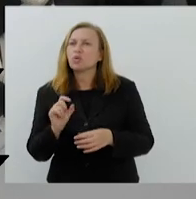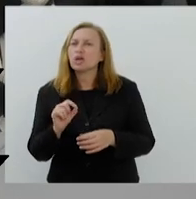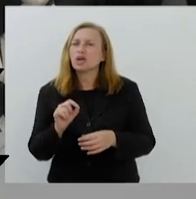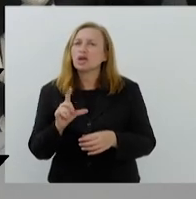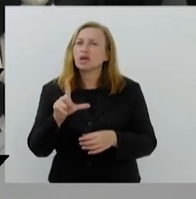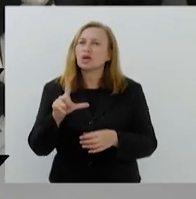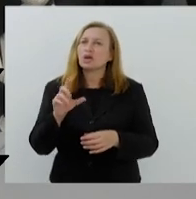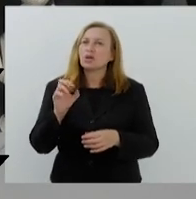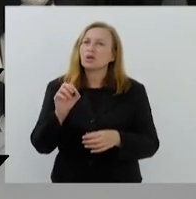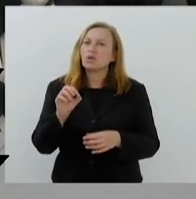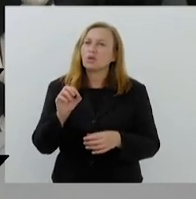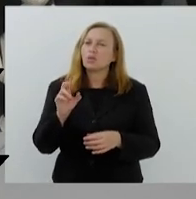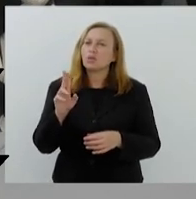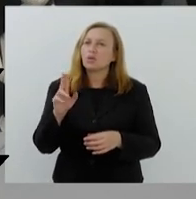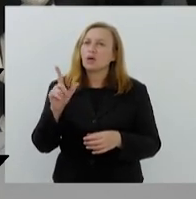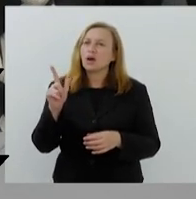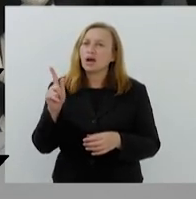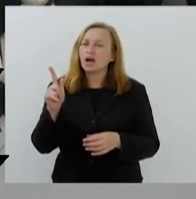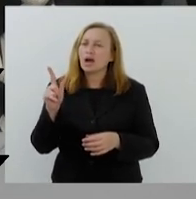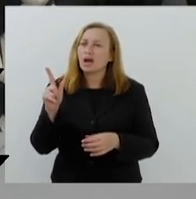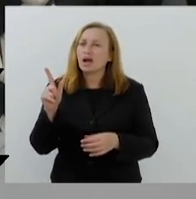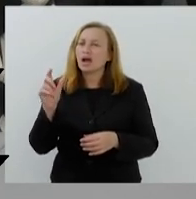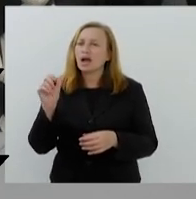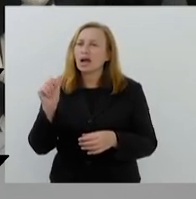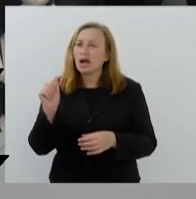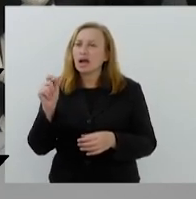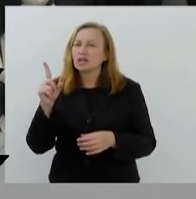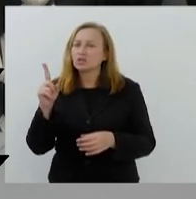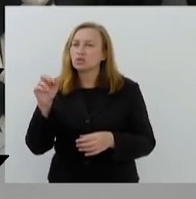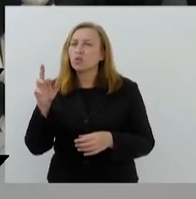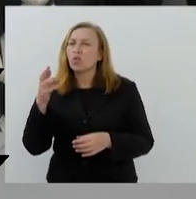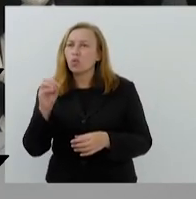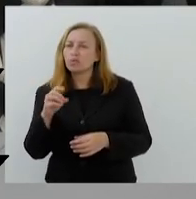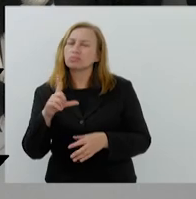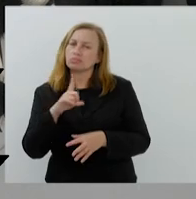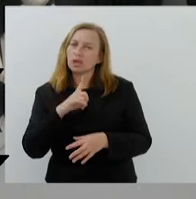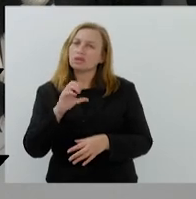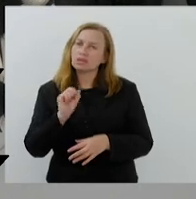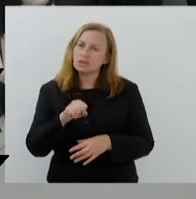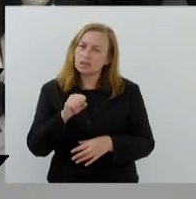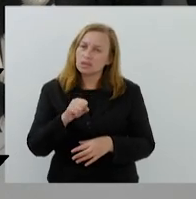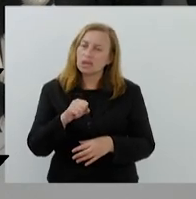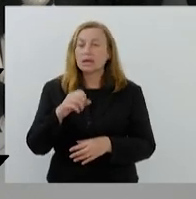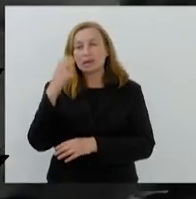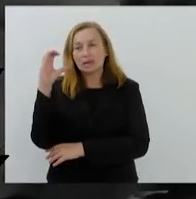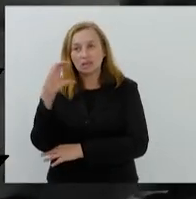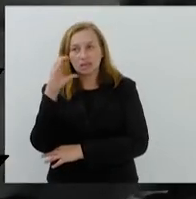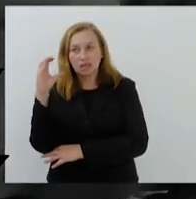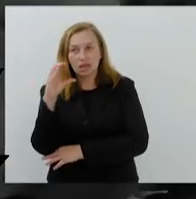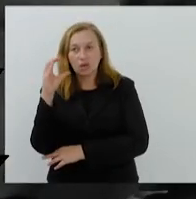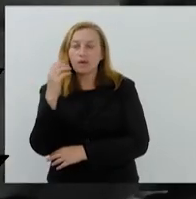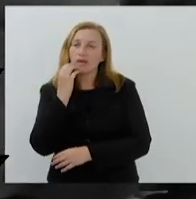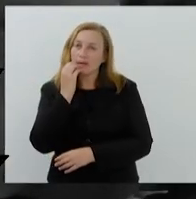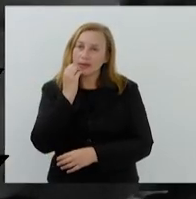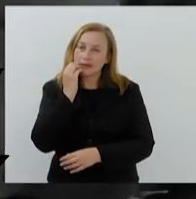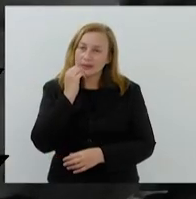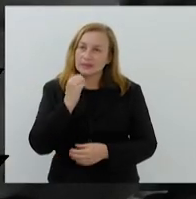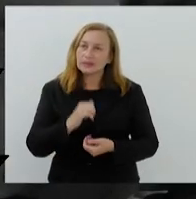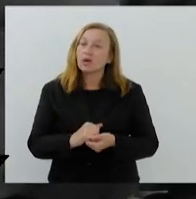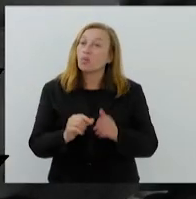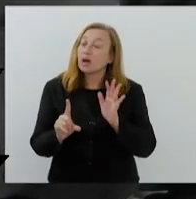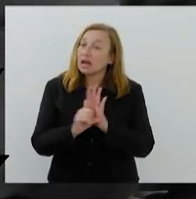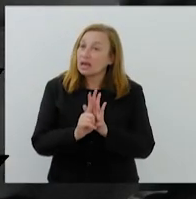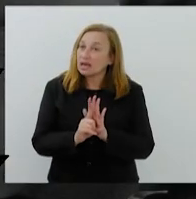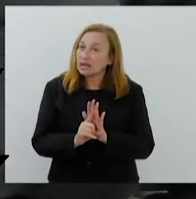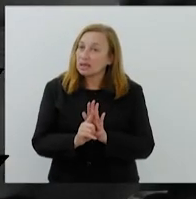logradouros. Tem UPA, tem... Existe em Niterói uma lei